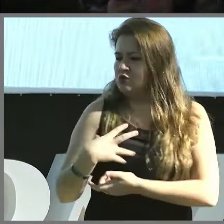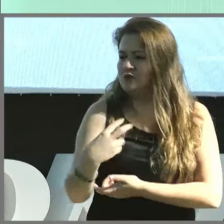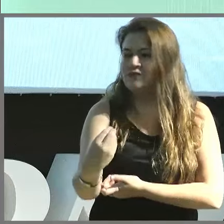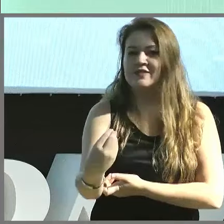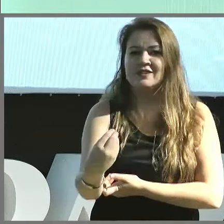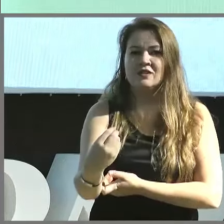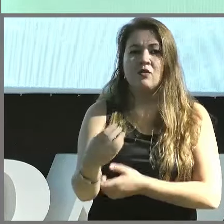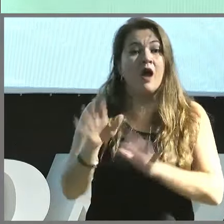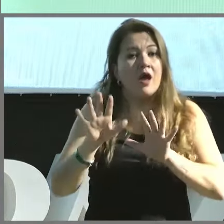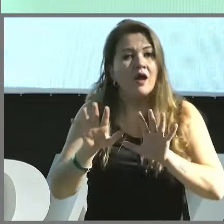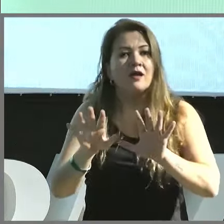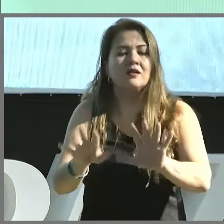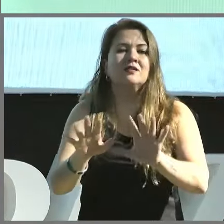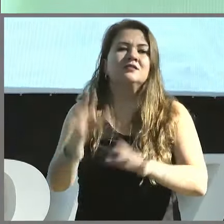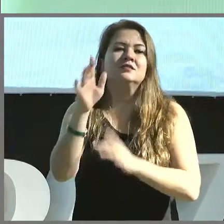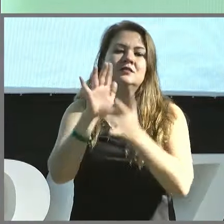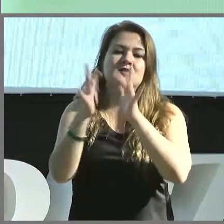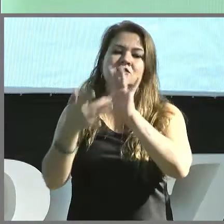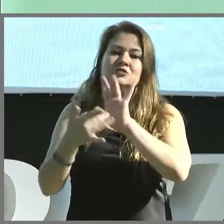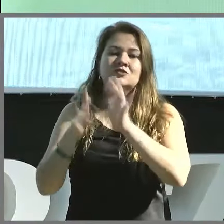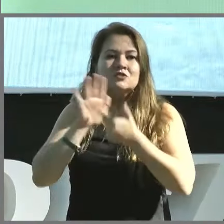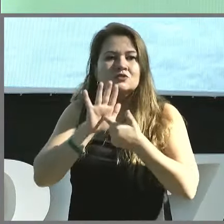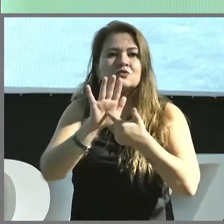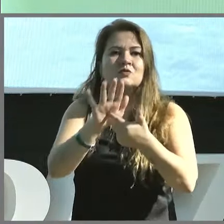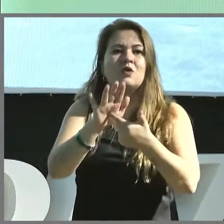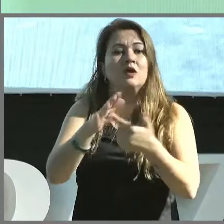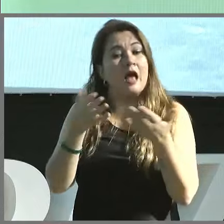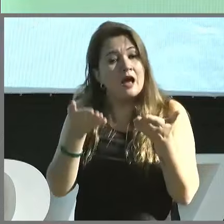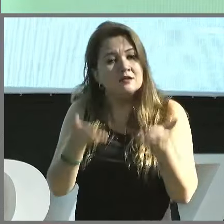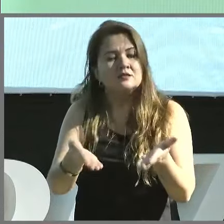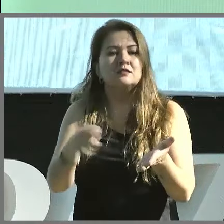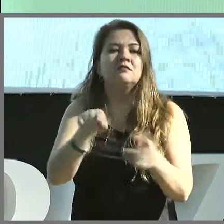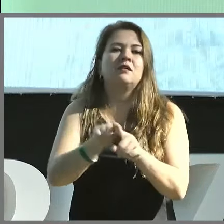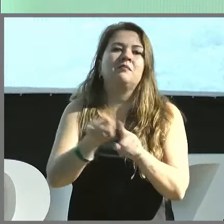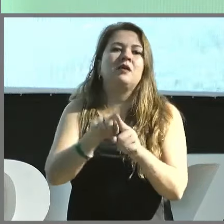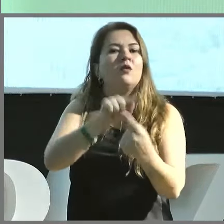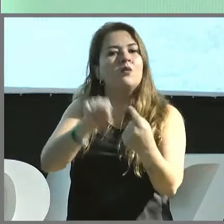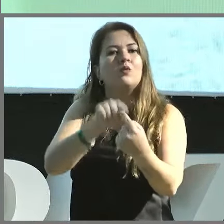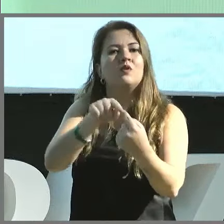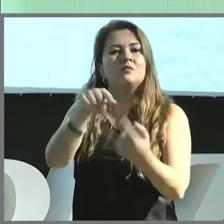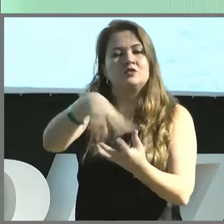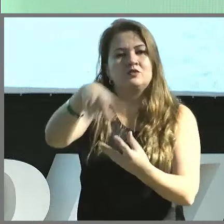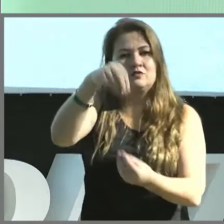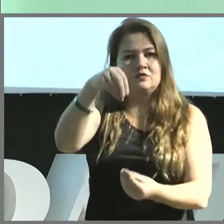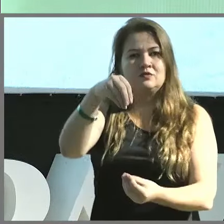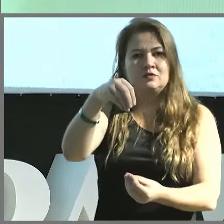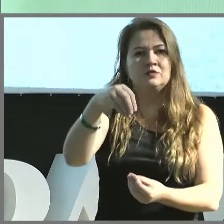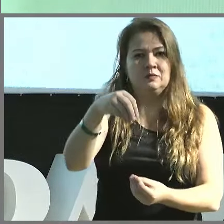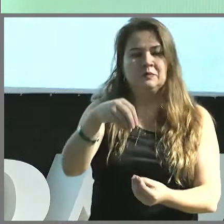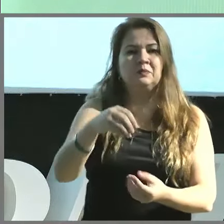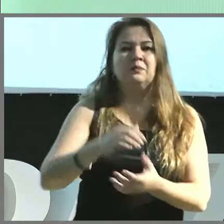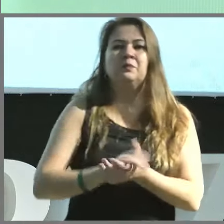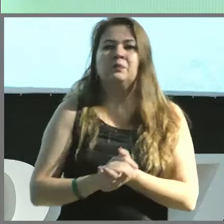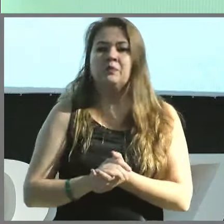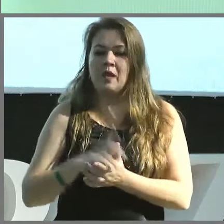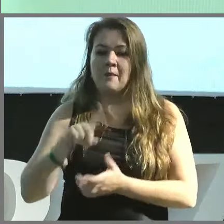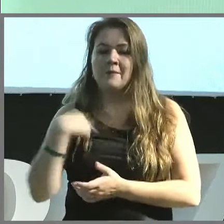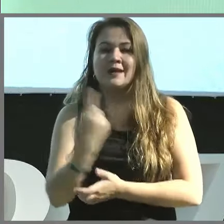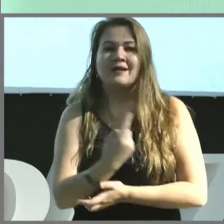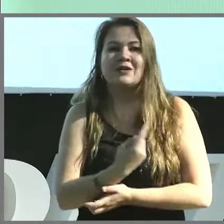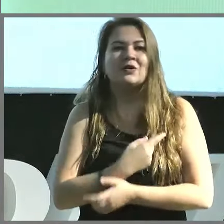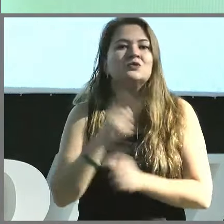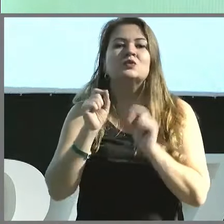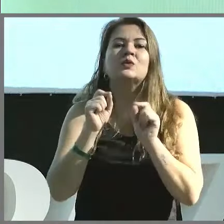Foi essa e é essa a proposição que o Espiritismo nos traz, para nos